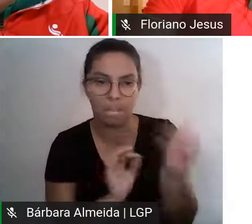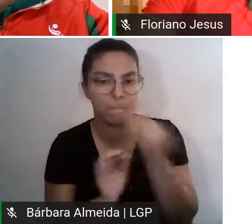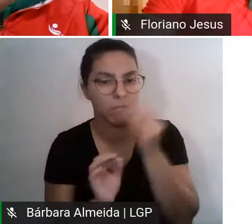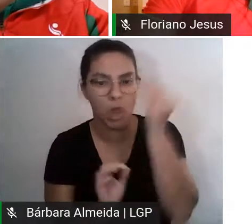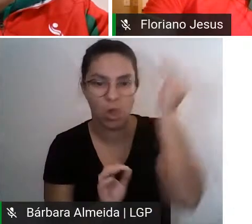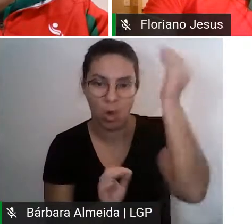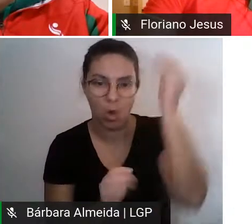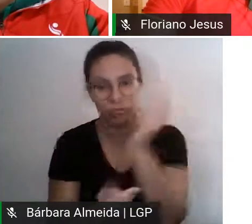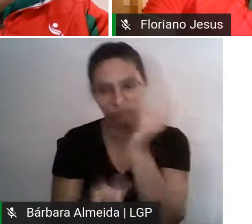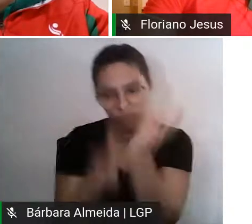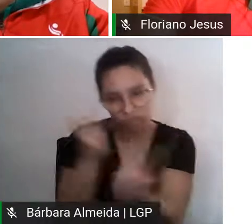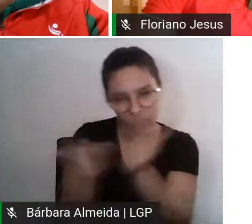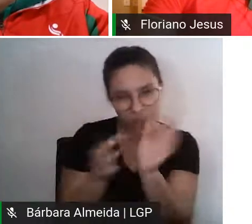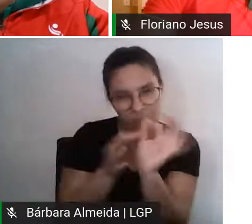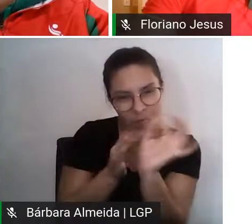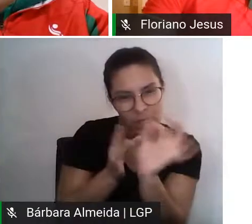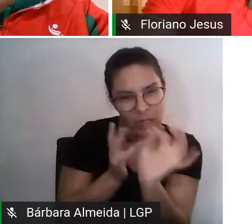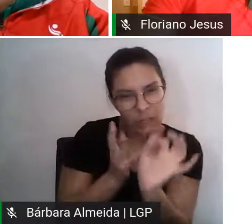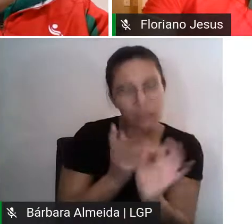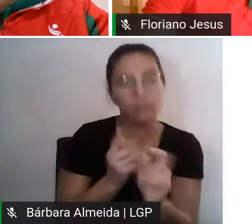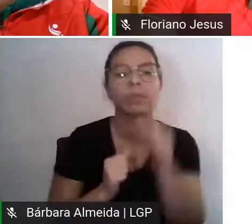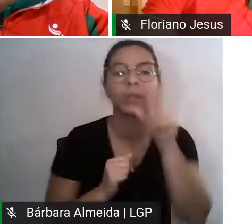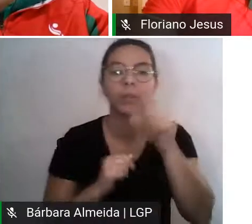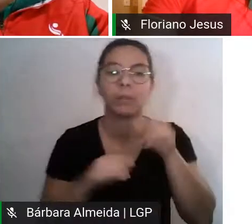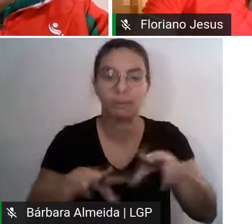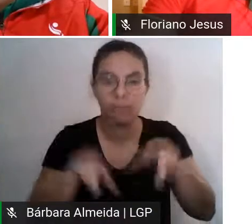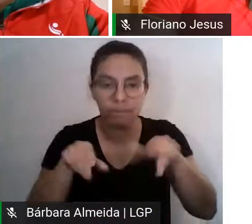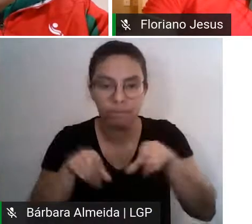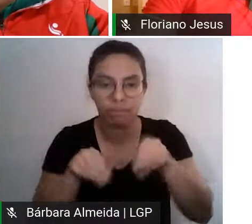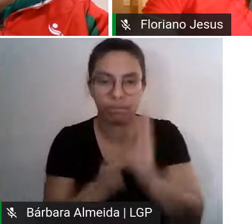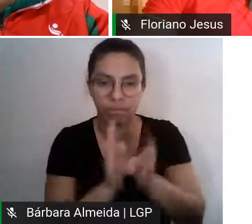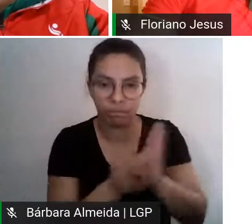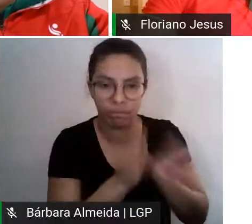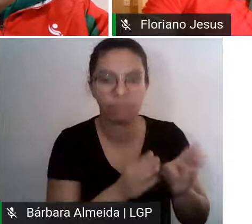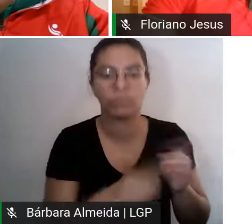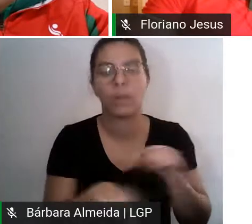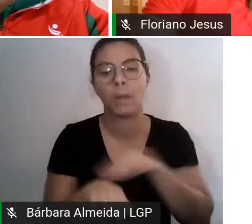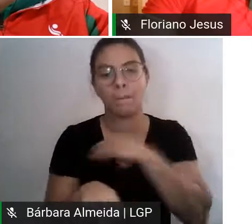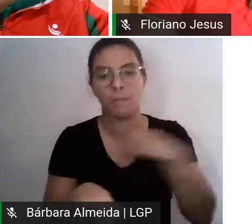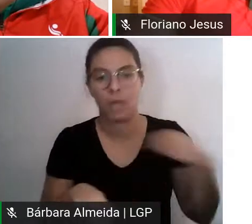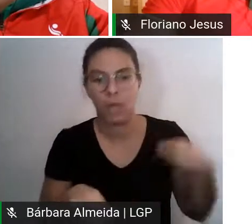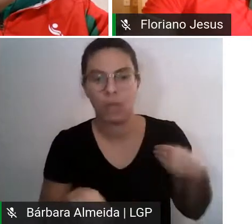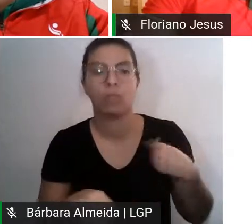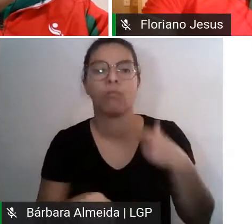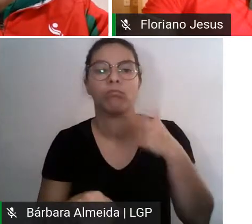conheço, temos os fisioterapeutas, temos os médicos, temos na terapia ocupacional,